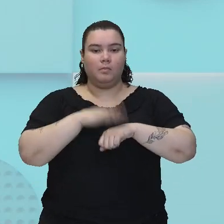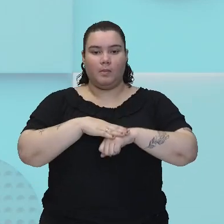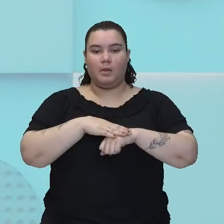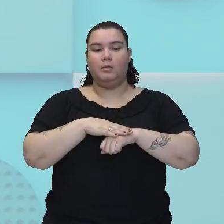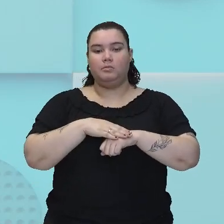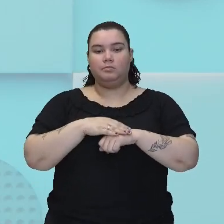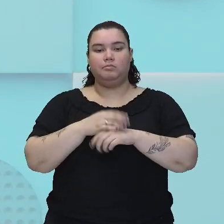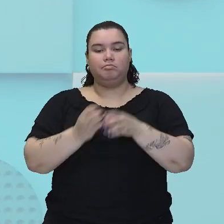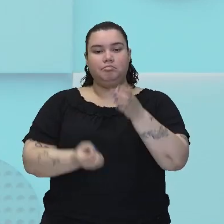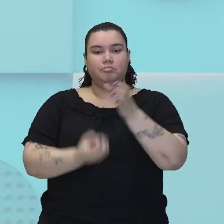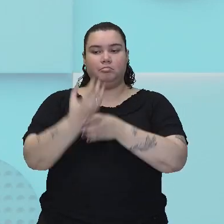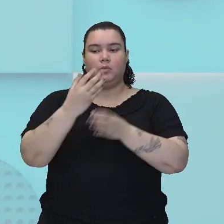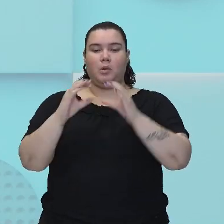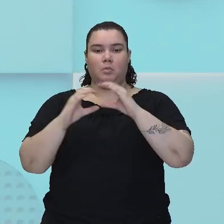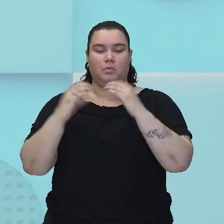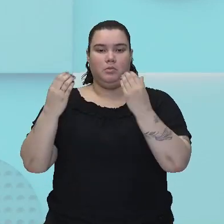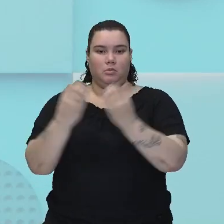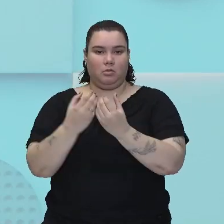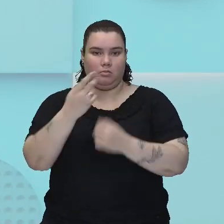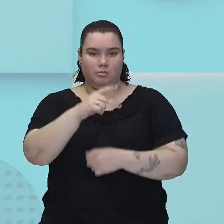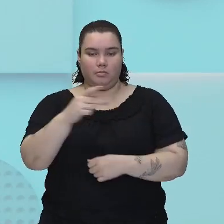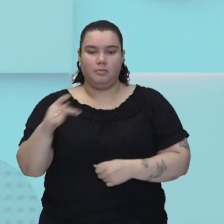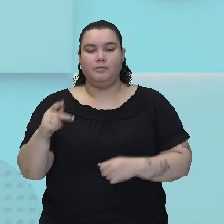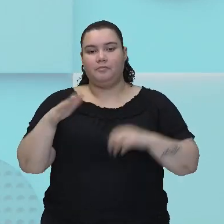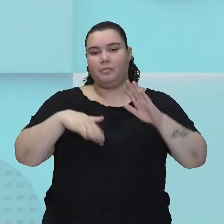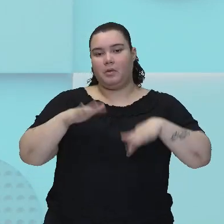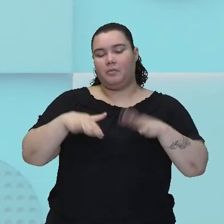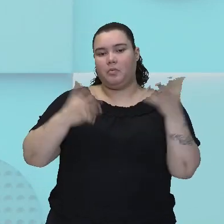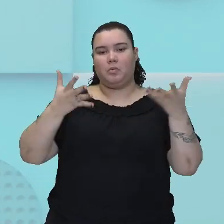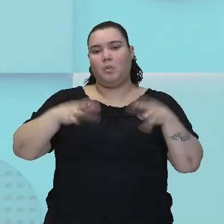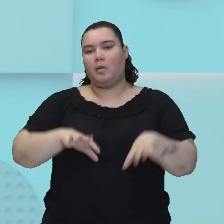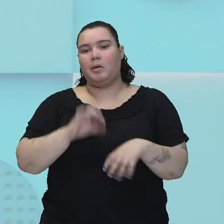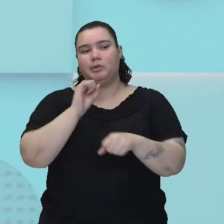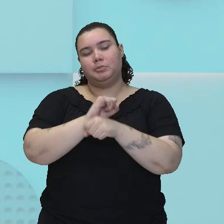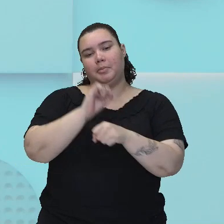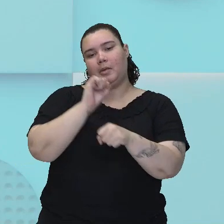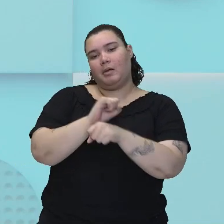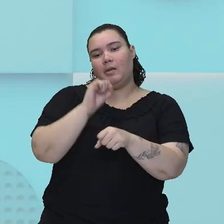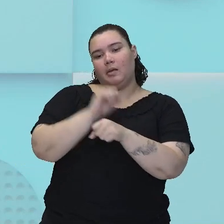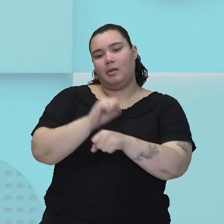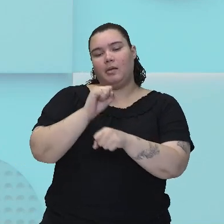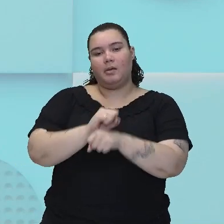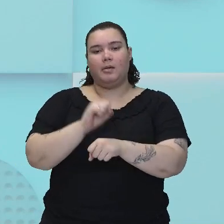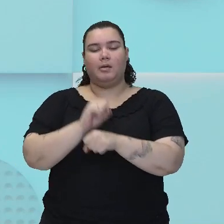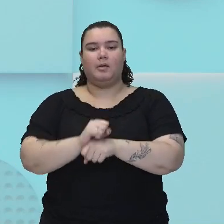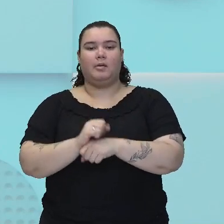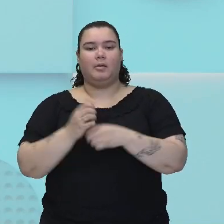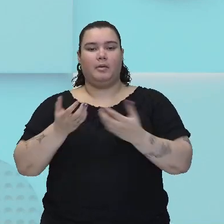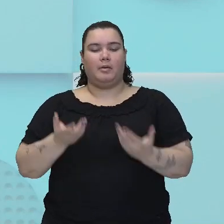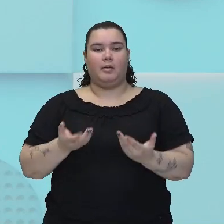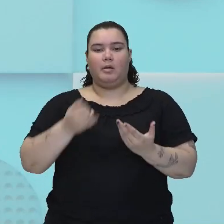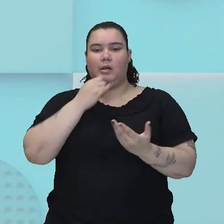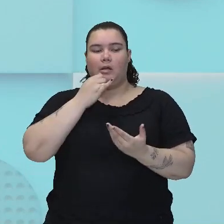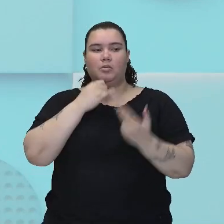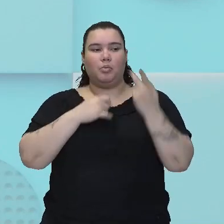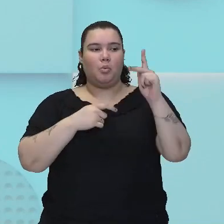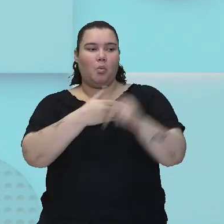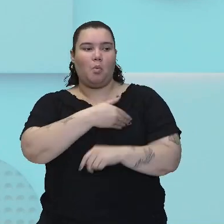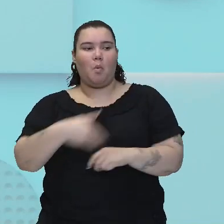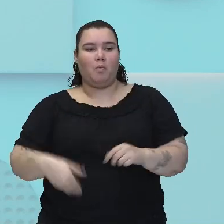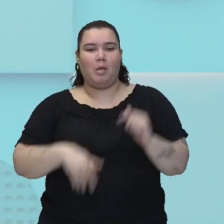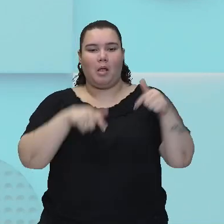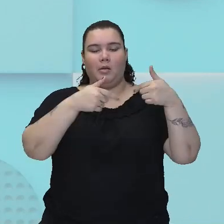essas comunidades que, às vezes, não querem esperar por nenhuma atitude governamental